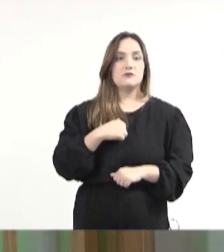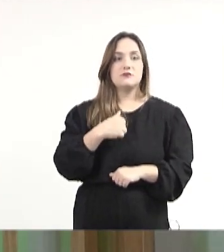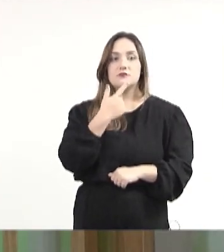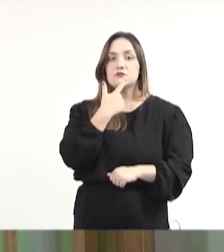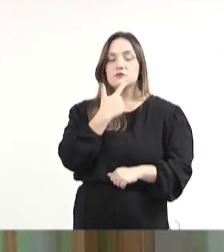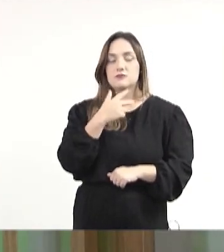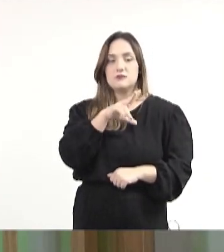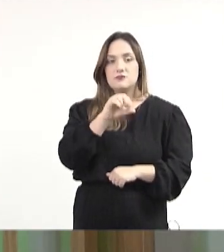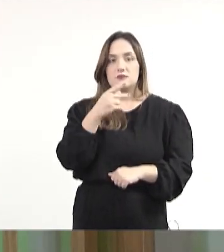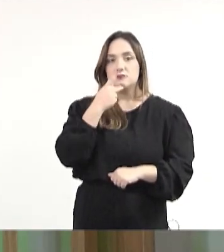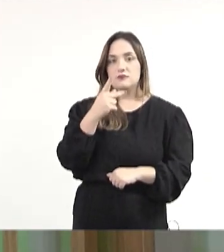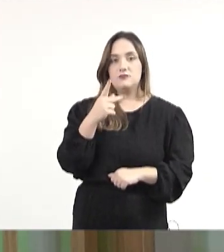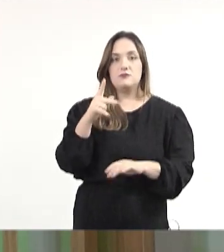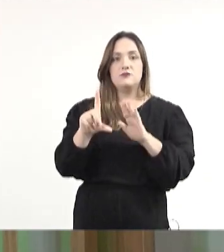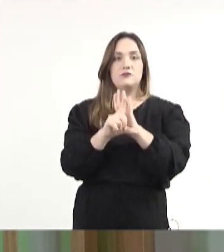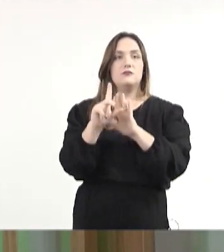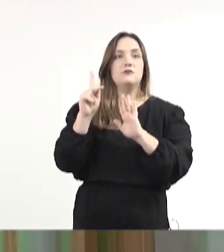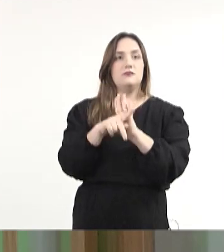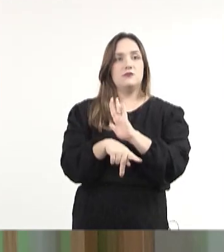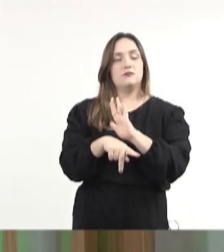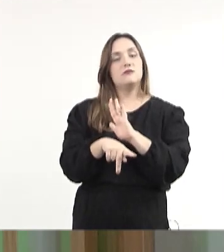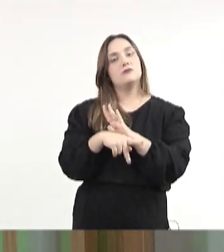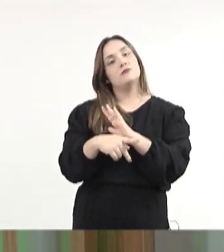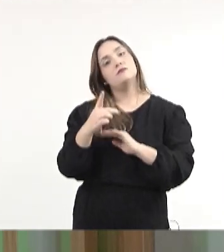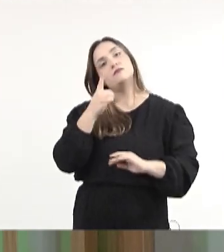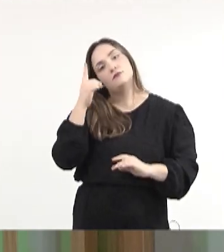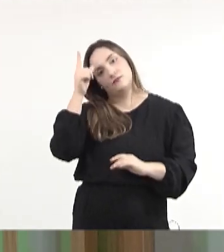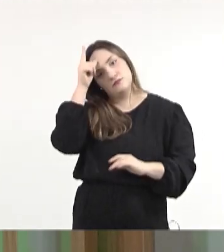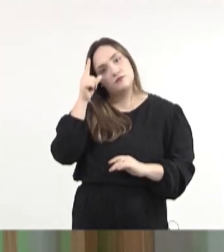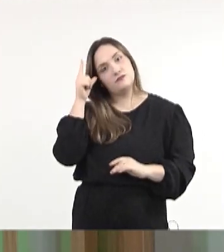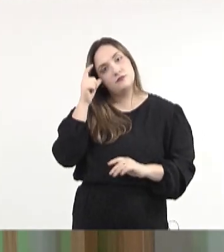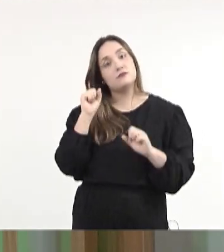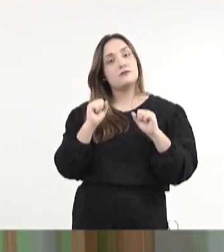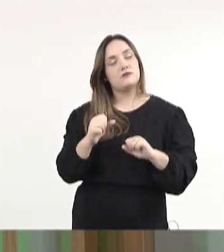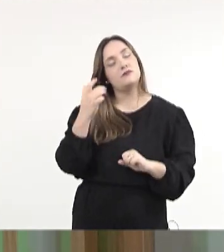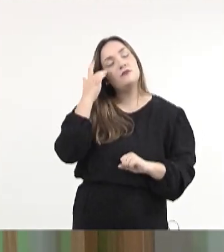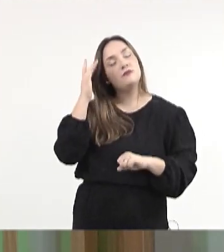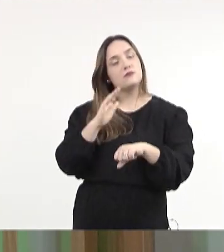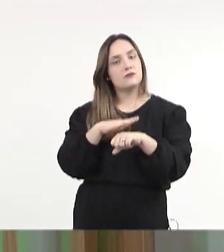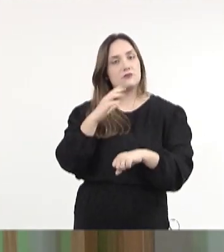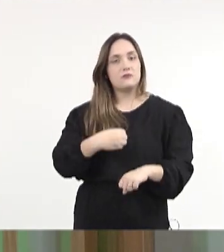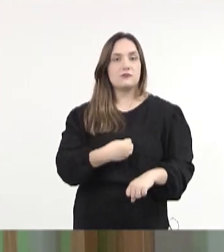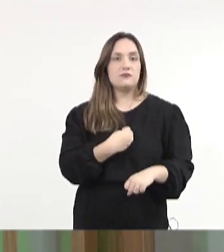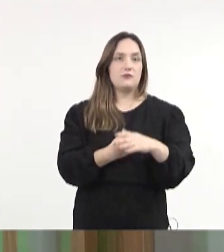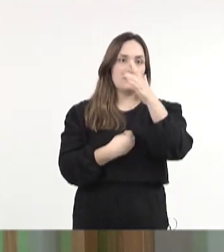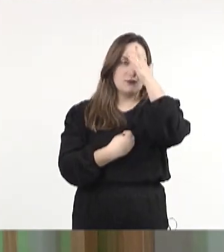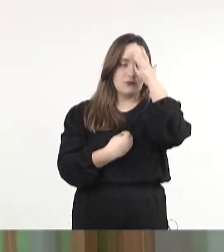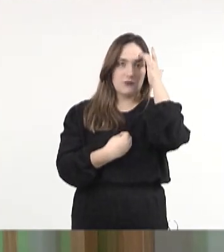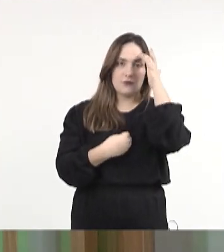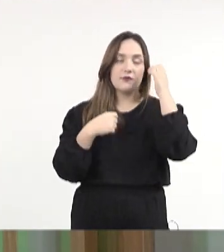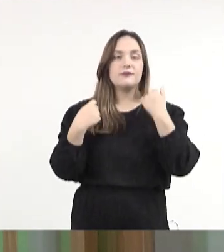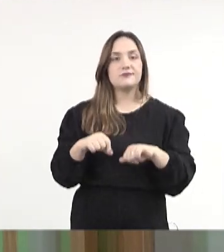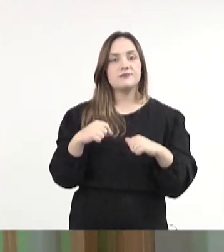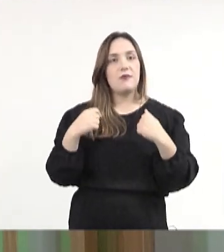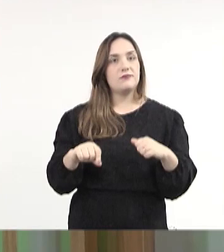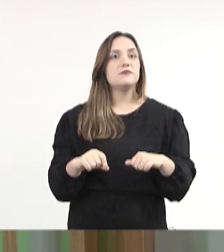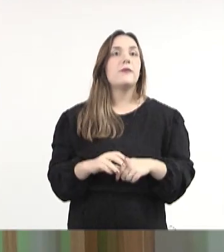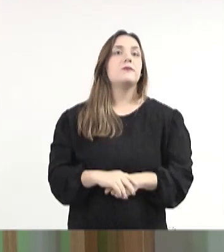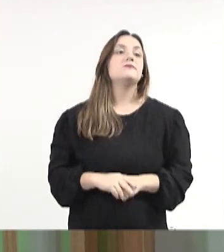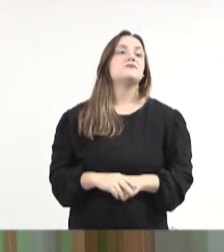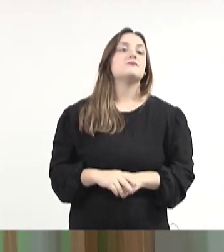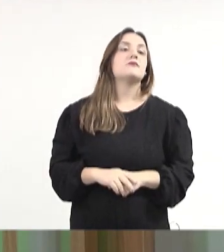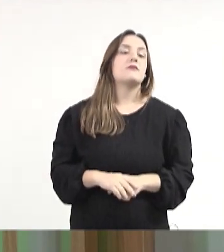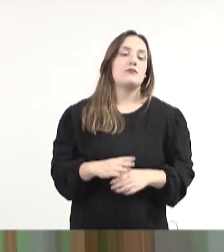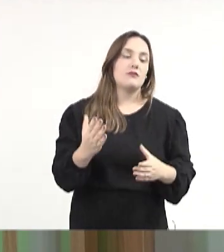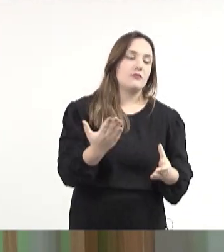apresentado pela deputada Lia Nogueira e que pode facilitar a vida daquelas pessoas que precisam entrar na justiça para poder